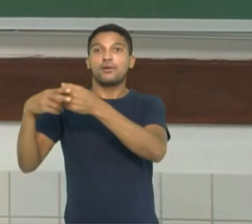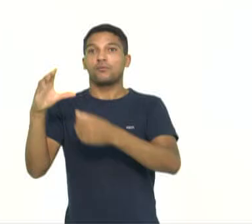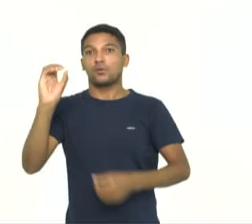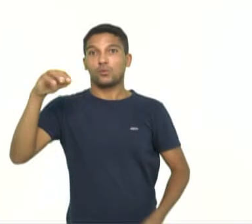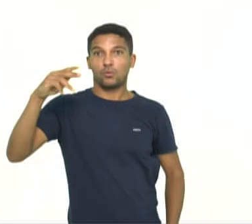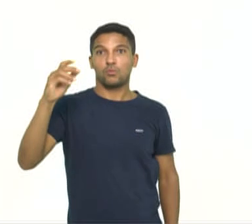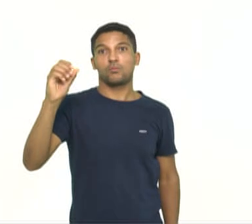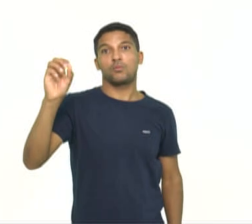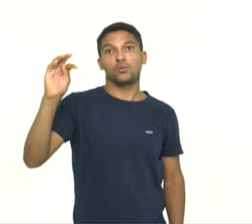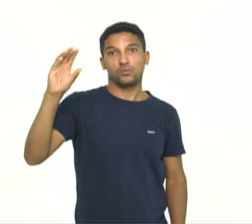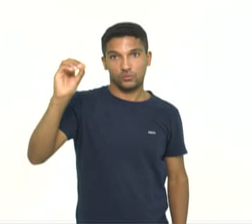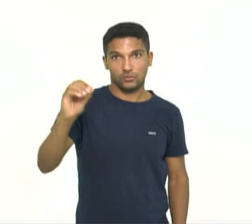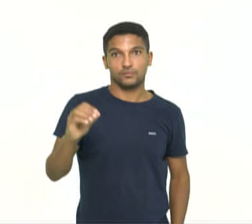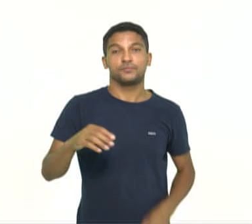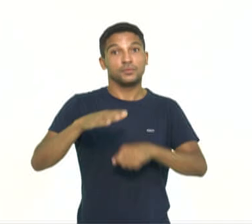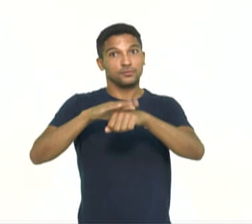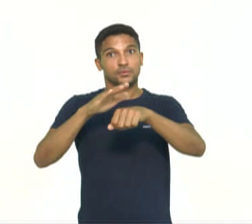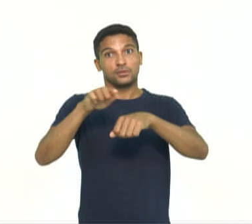exercício.